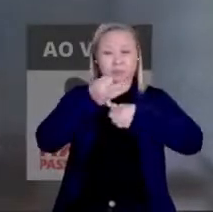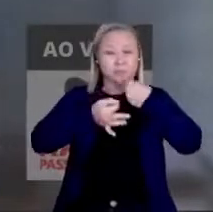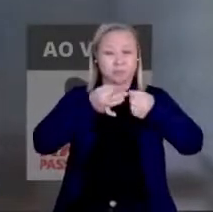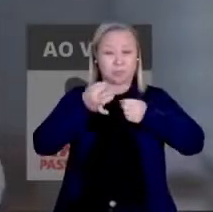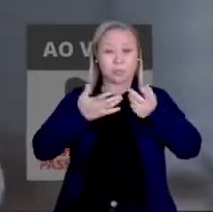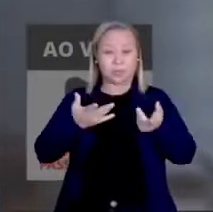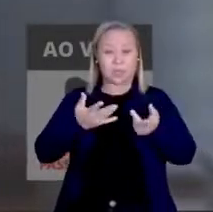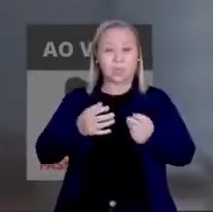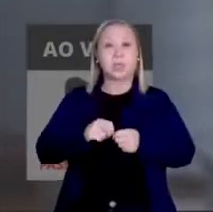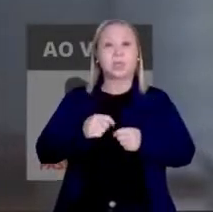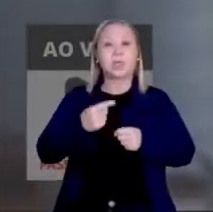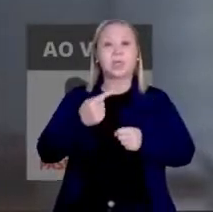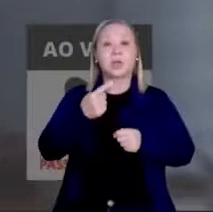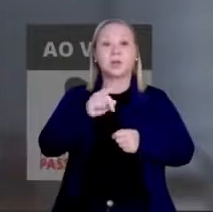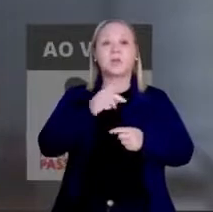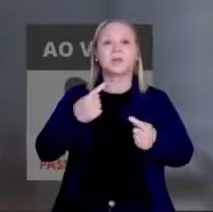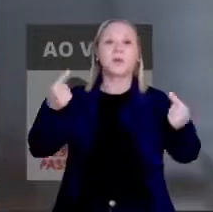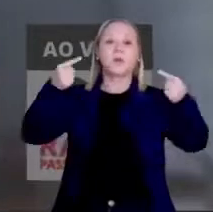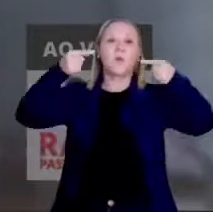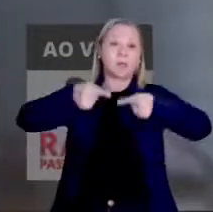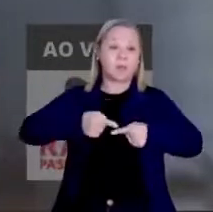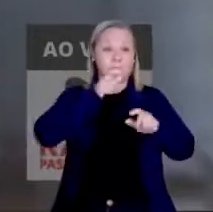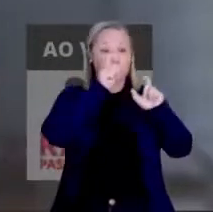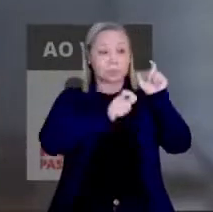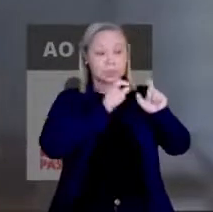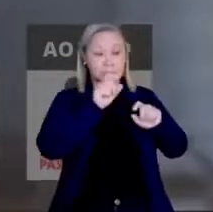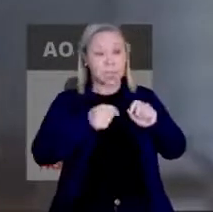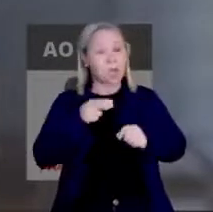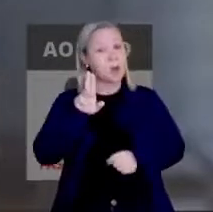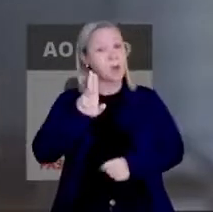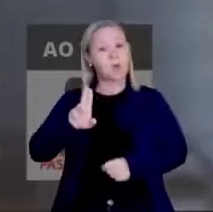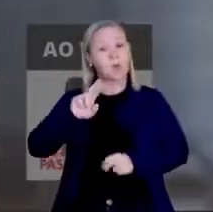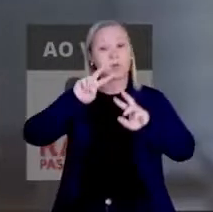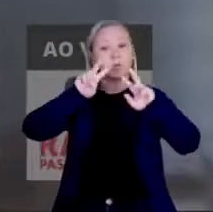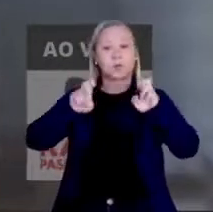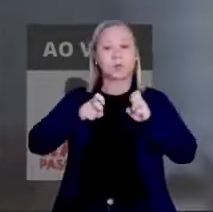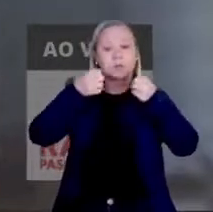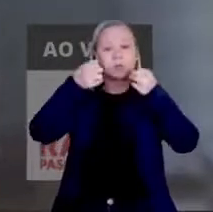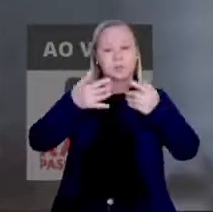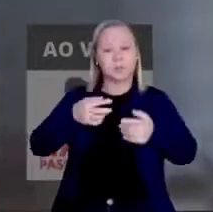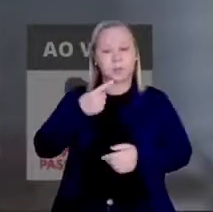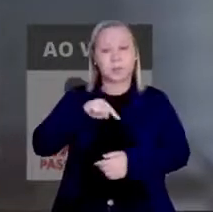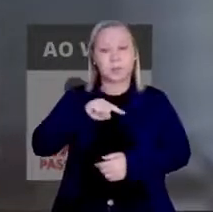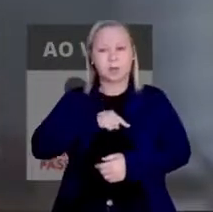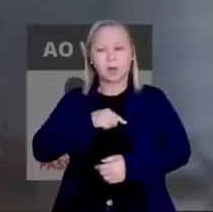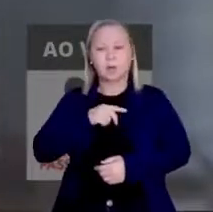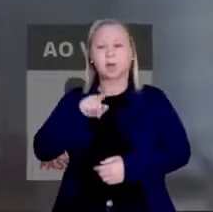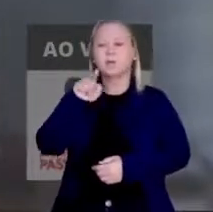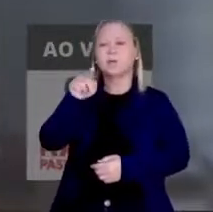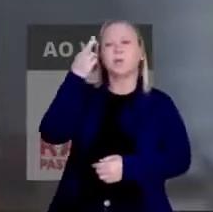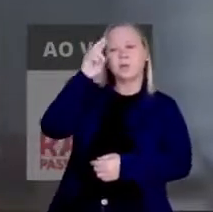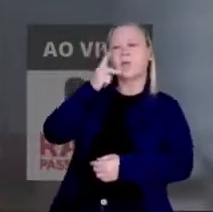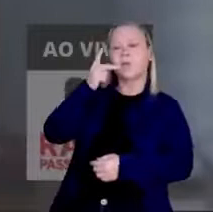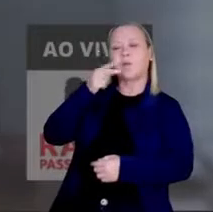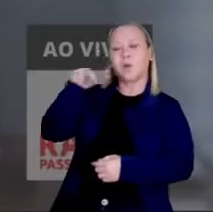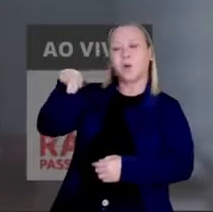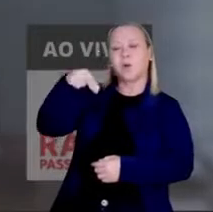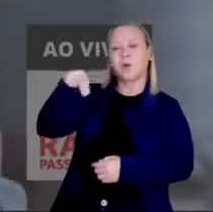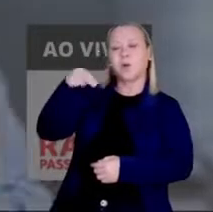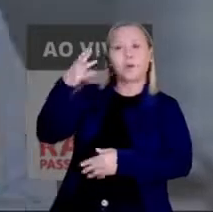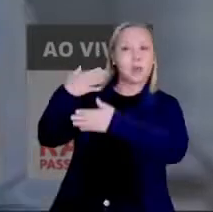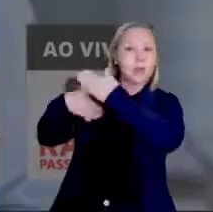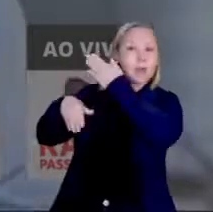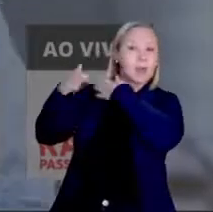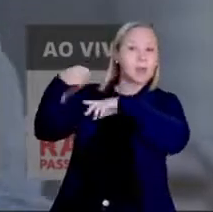é uma coisa extraordinária para o avanço da humanidade, sabe, para a imprensa, para a comunicação. Ou seja, com a